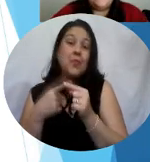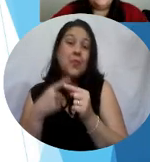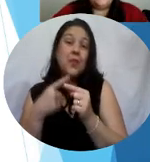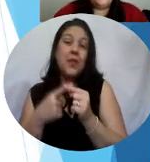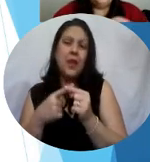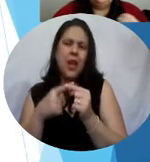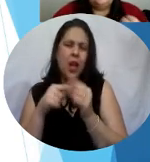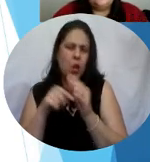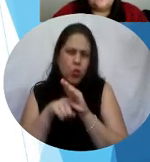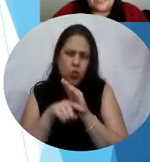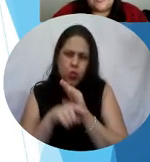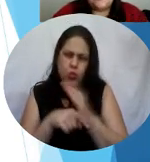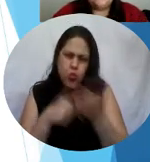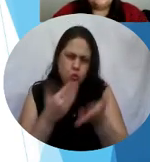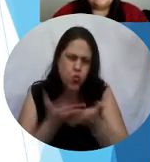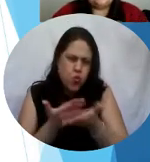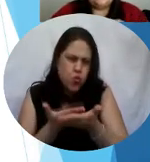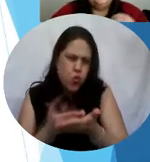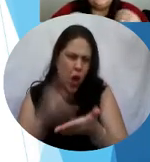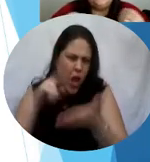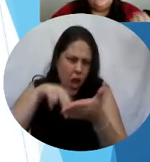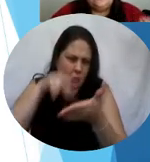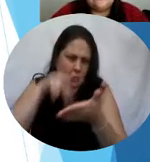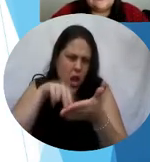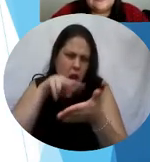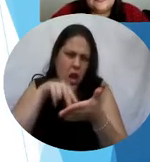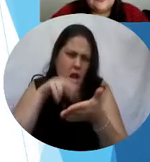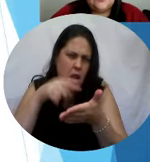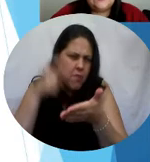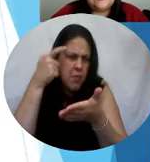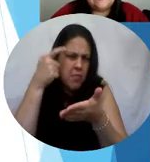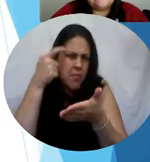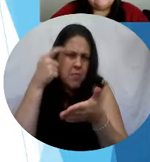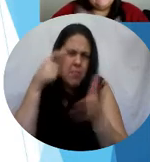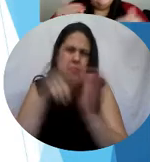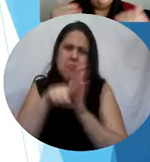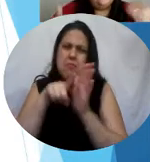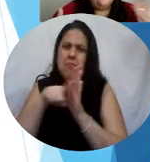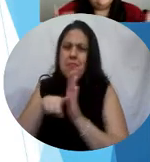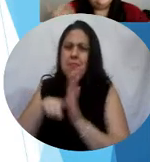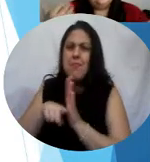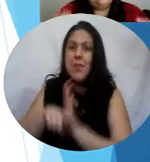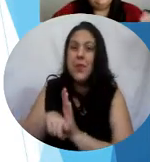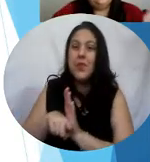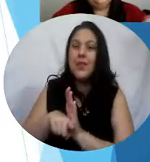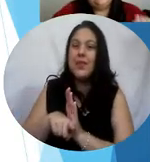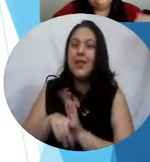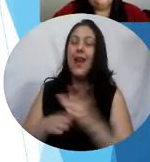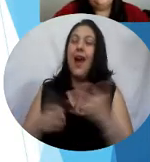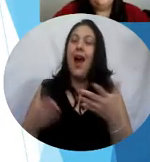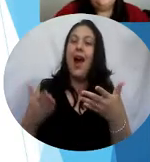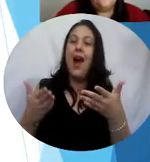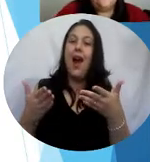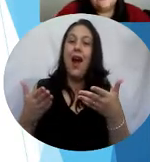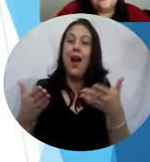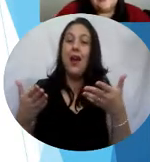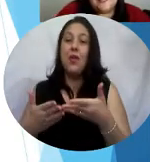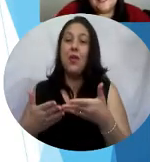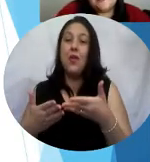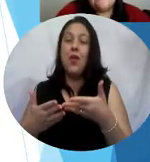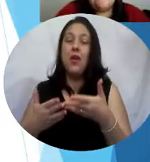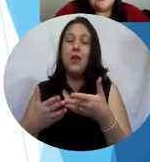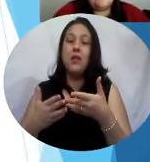da Bíblia, nos fatos, na vida de alguns santos, e agora ele tem mudado um pouco o foco